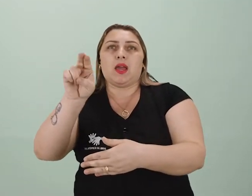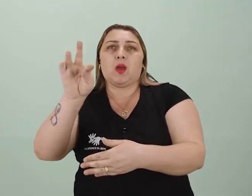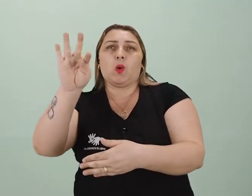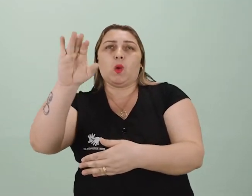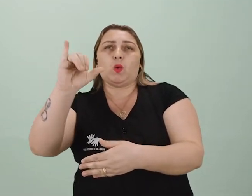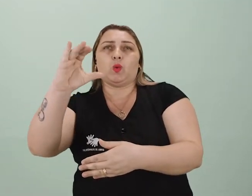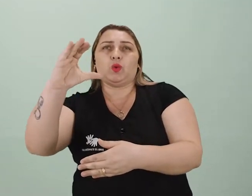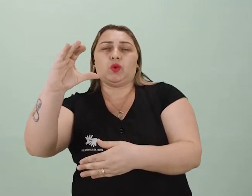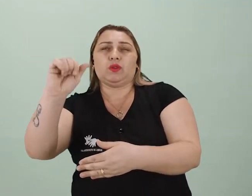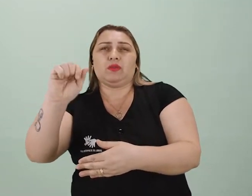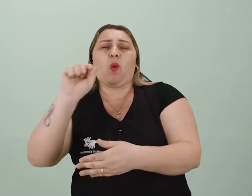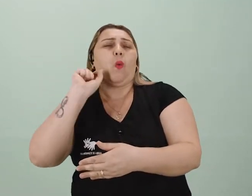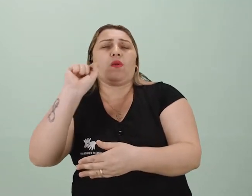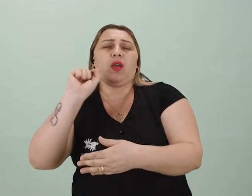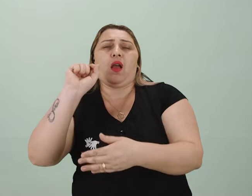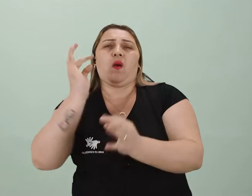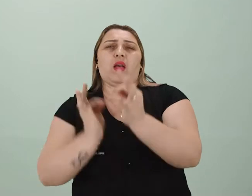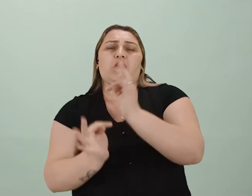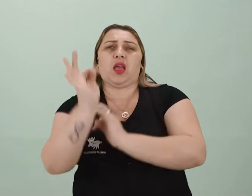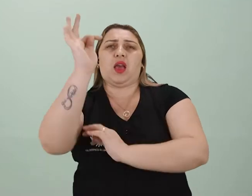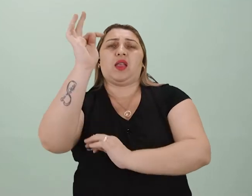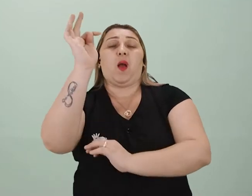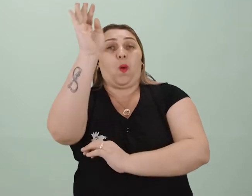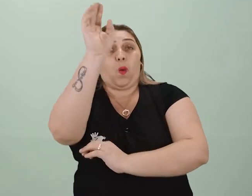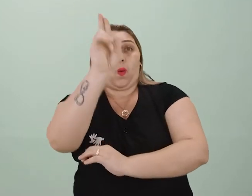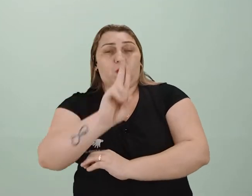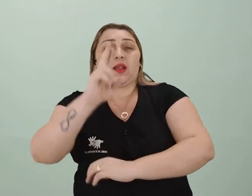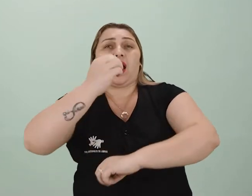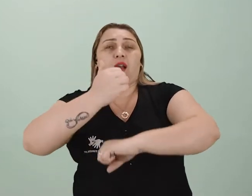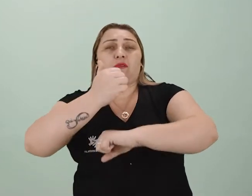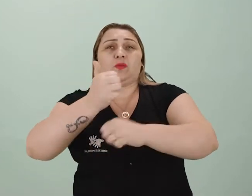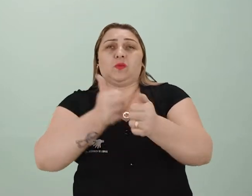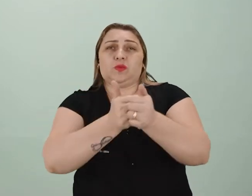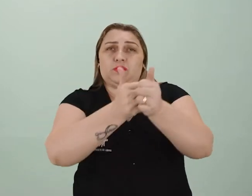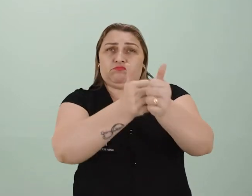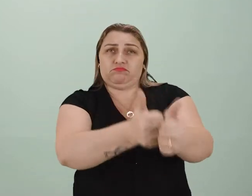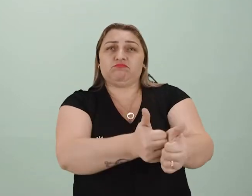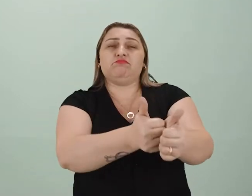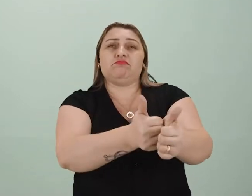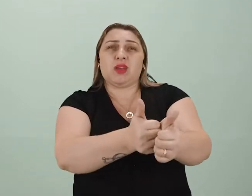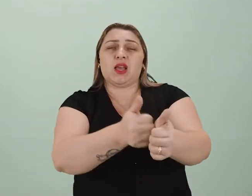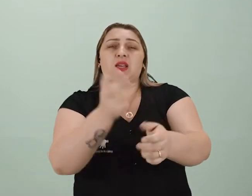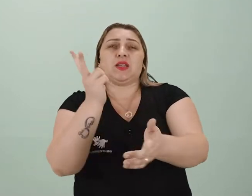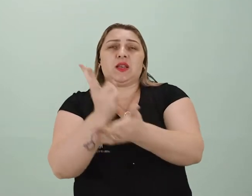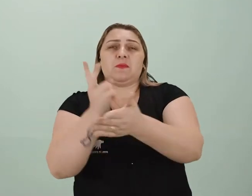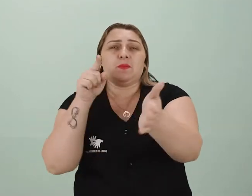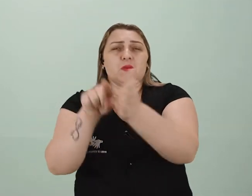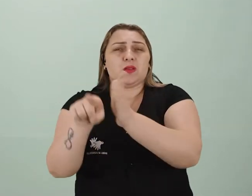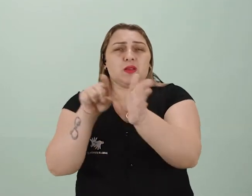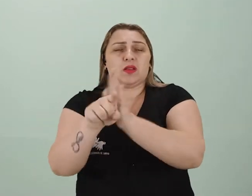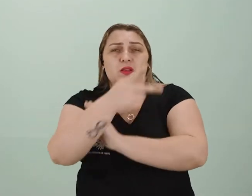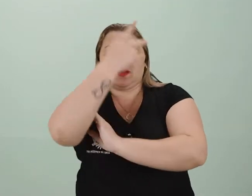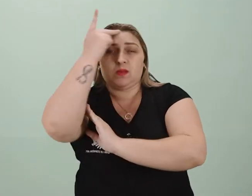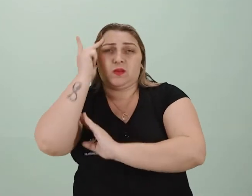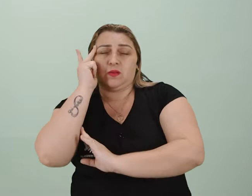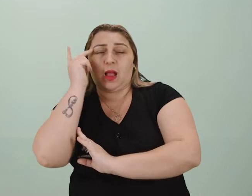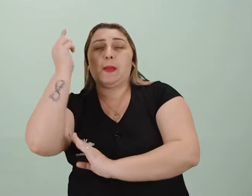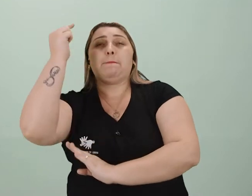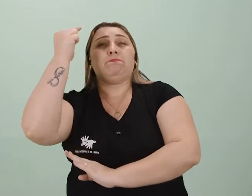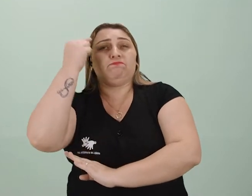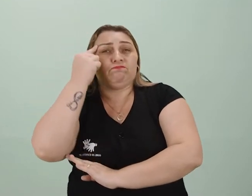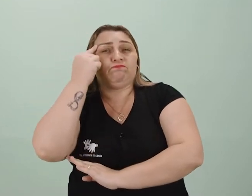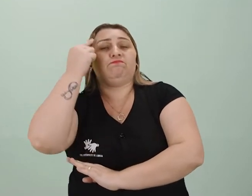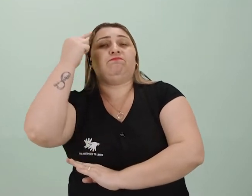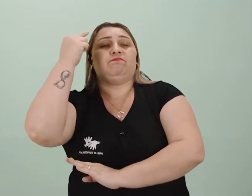utilizava com seus discípulos através de questionamentos. Ele ia sempre questionando as pessoas para que elas fossem